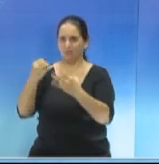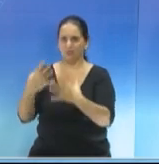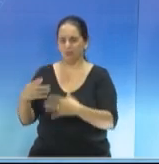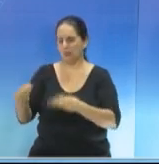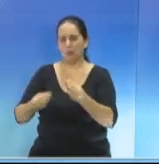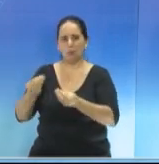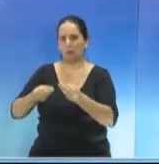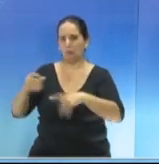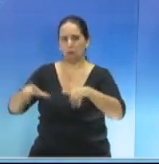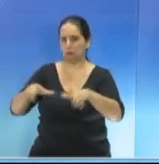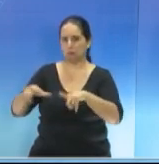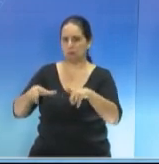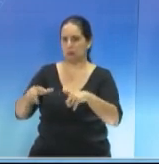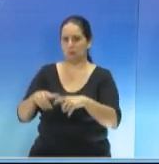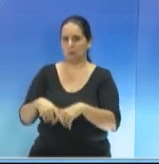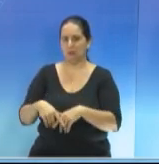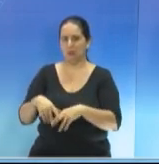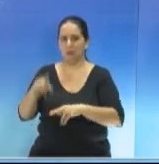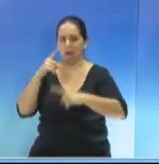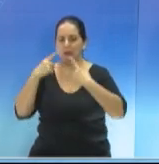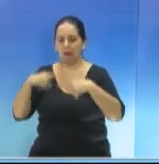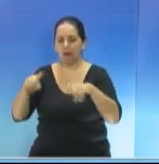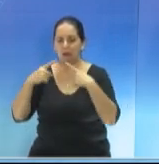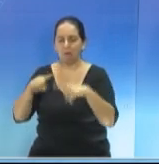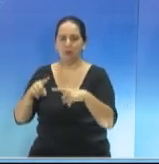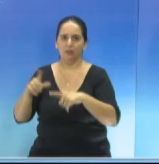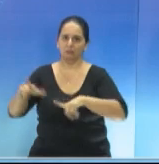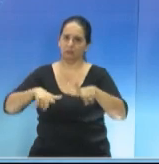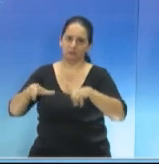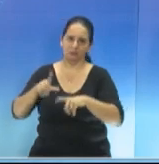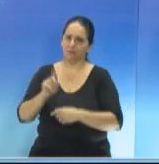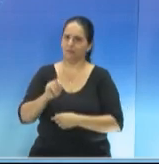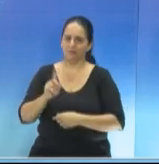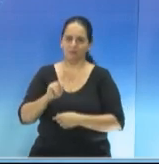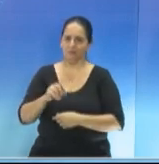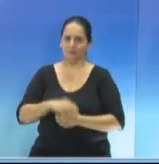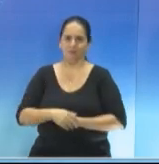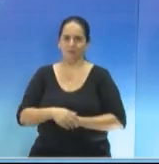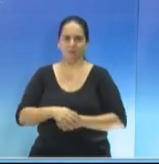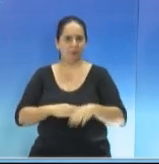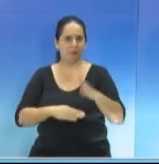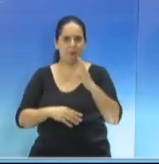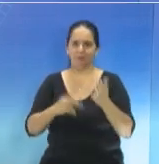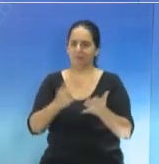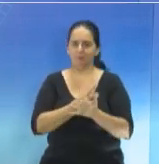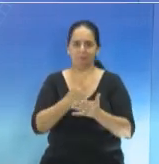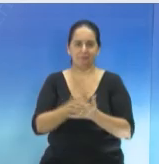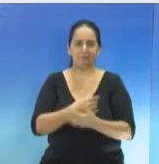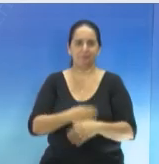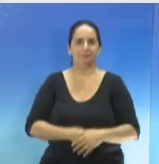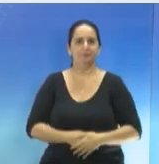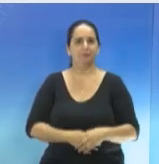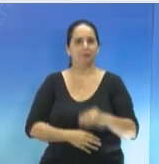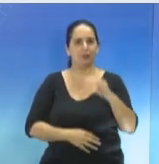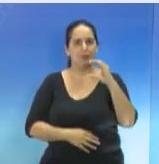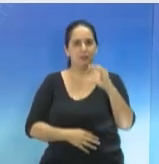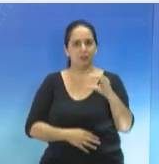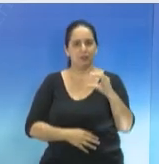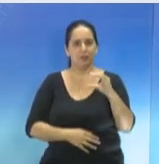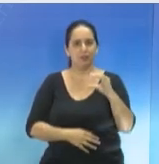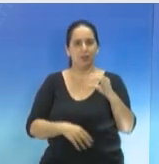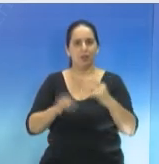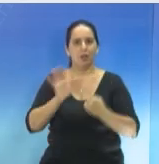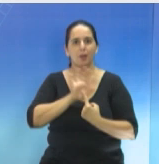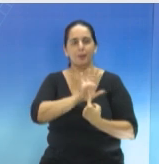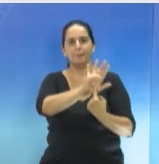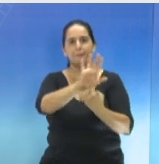condições de trabalho. Ninguém estava fazendo uma denúncia das condições que elas estavam trabalhando. Então, a B também não está correta. C. Destaque